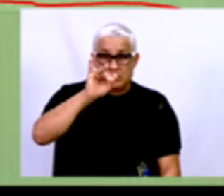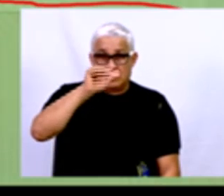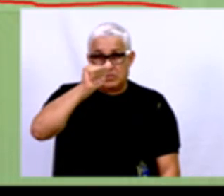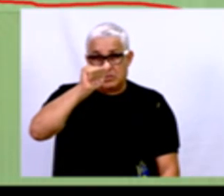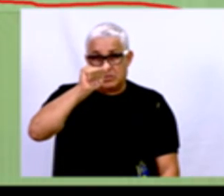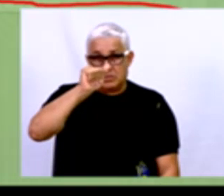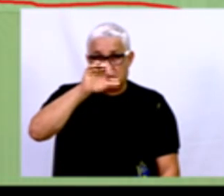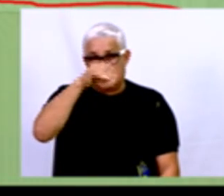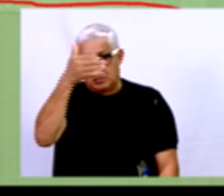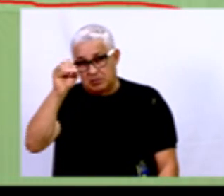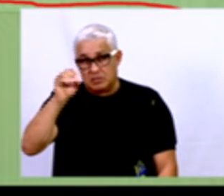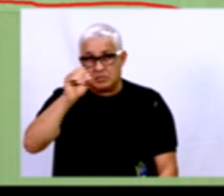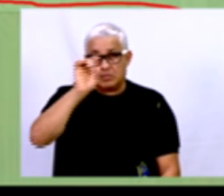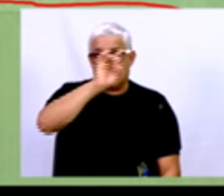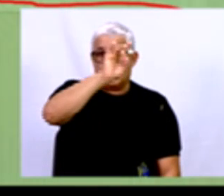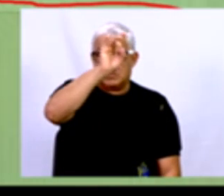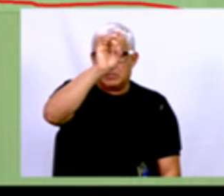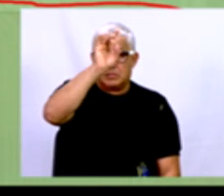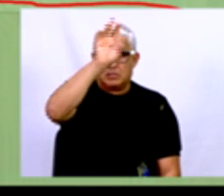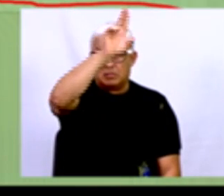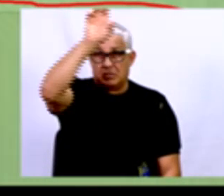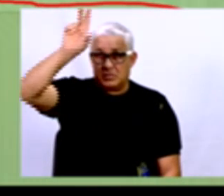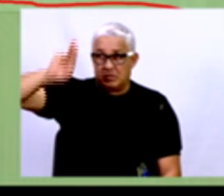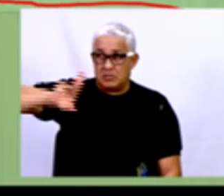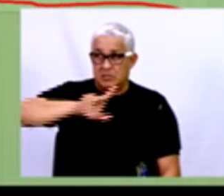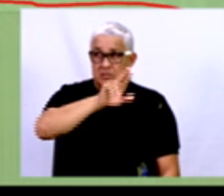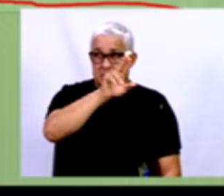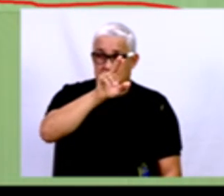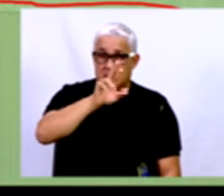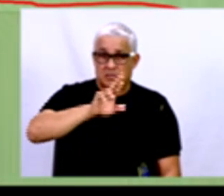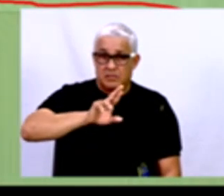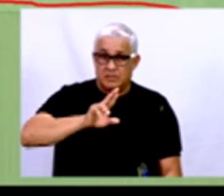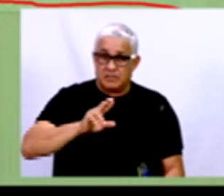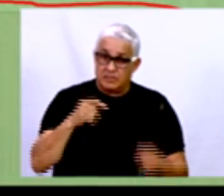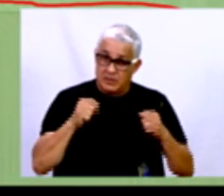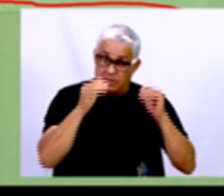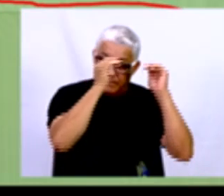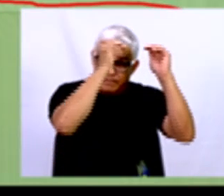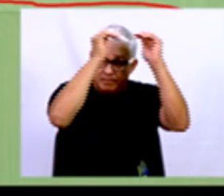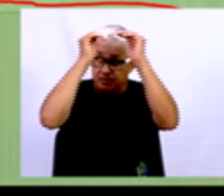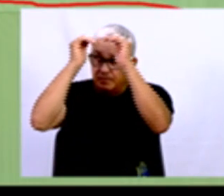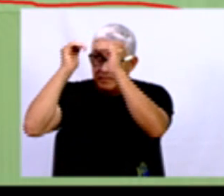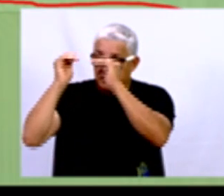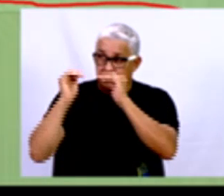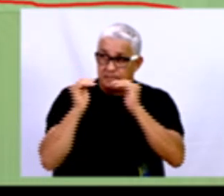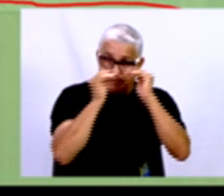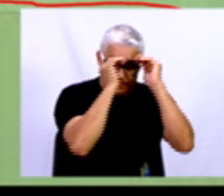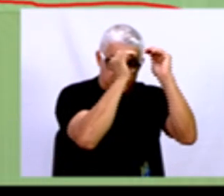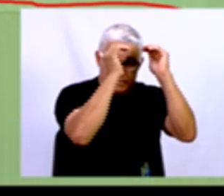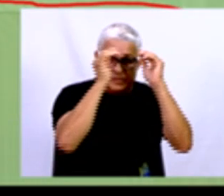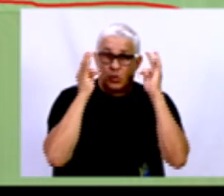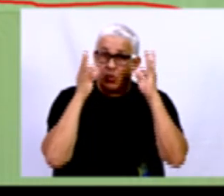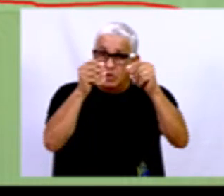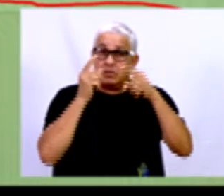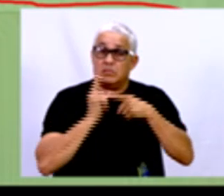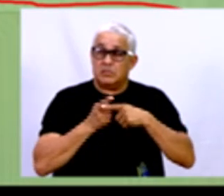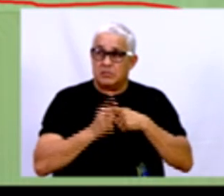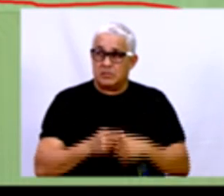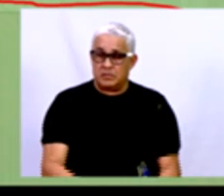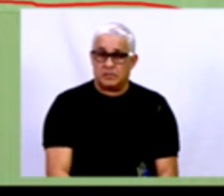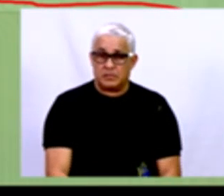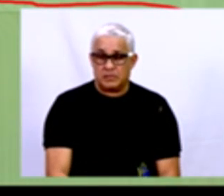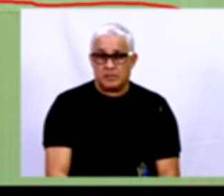regional, mas nós temos que respeitar as variantes regionais também, porque